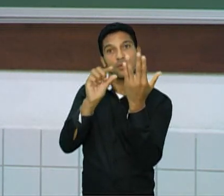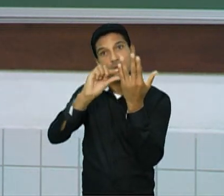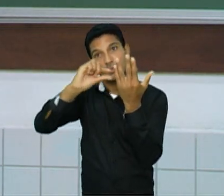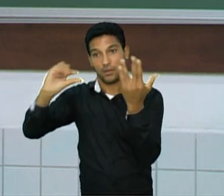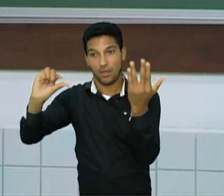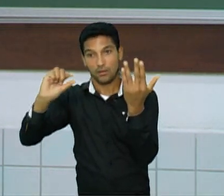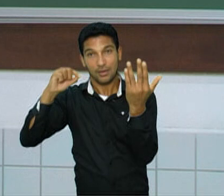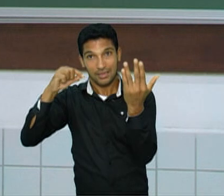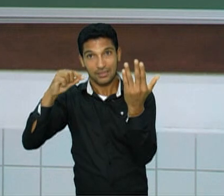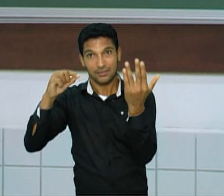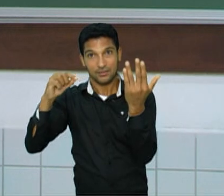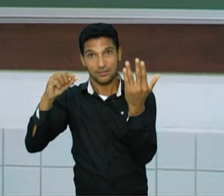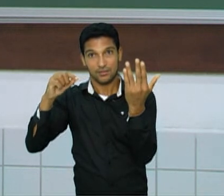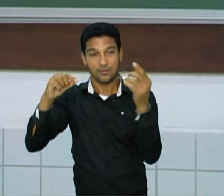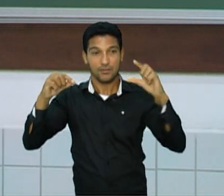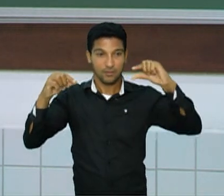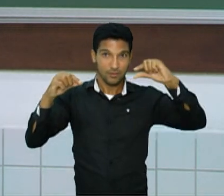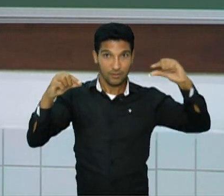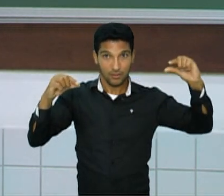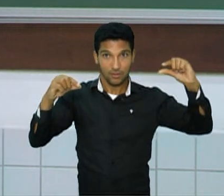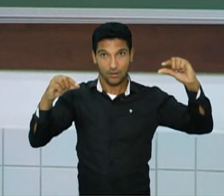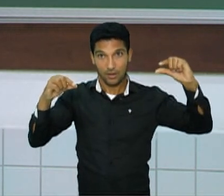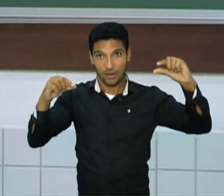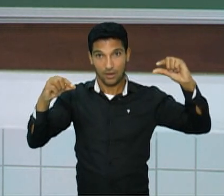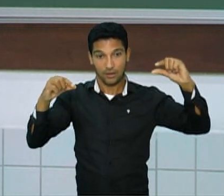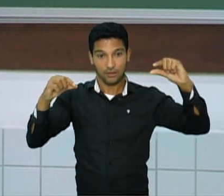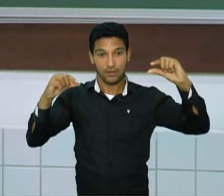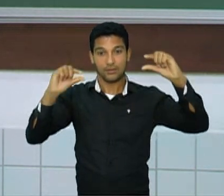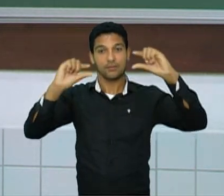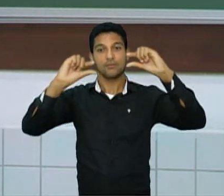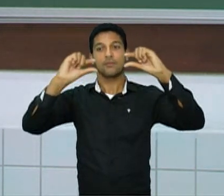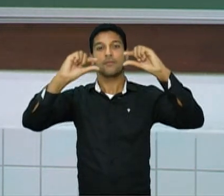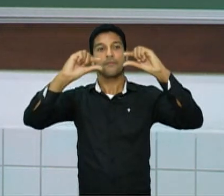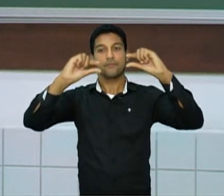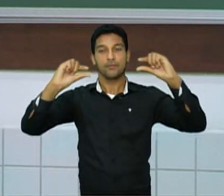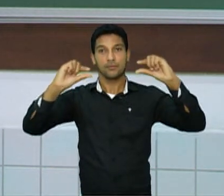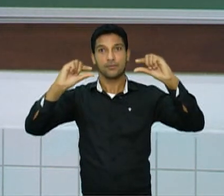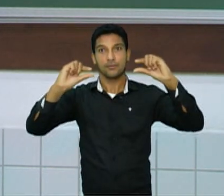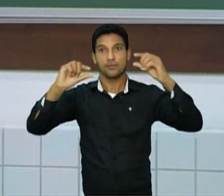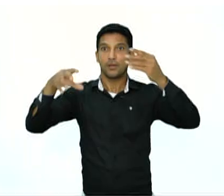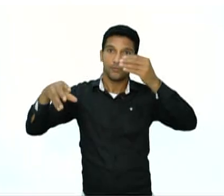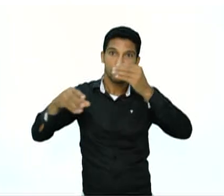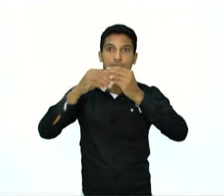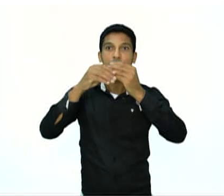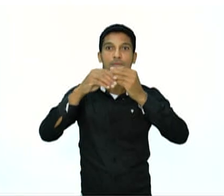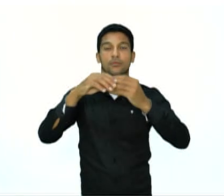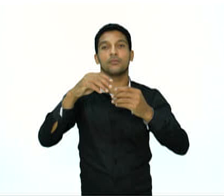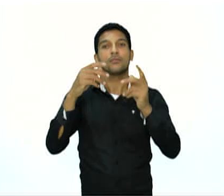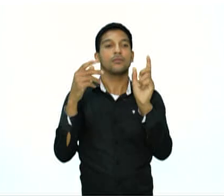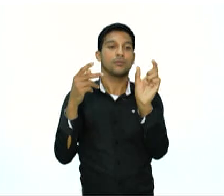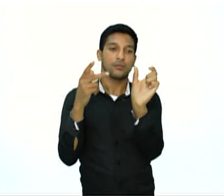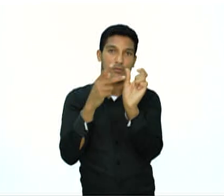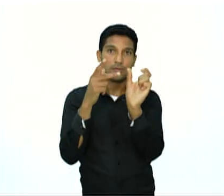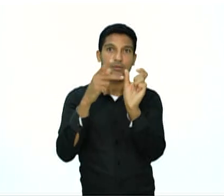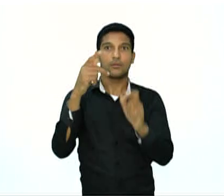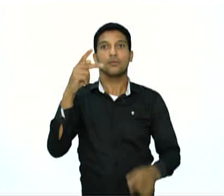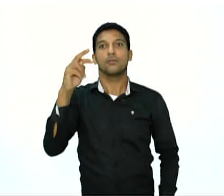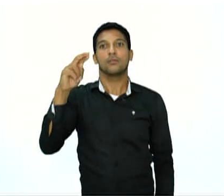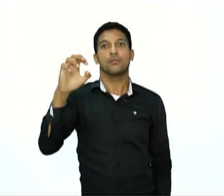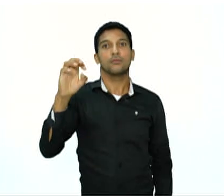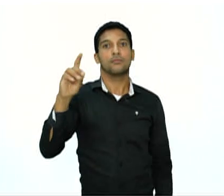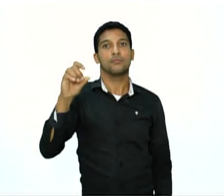predicativa. Lembrando, ela aparece depois do verbo de estado. A ideia é que os alunos pesquisem